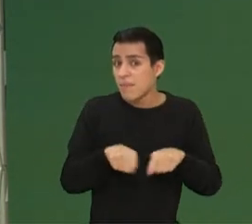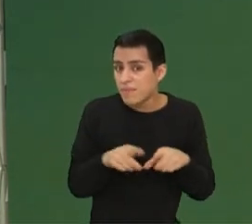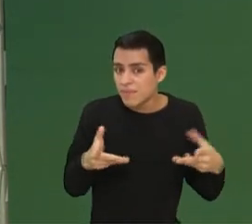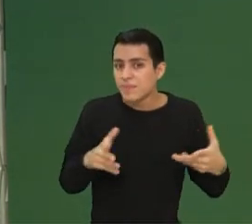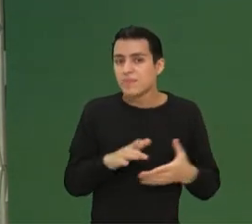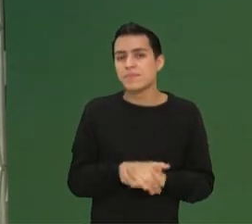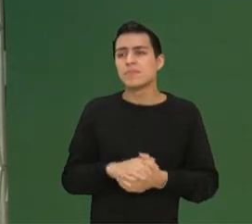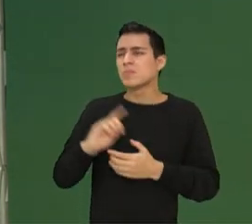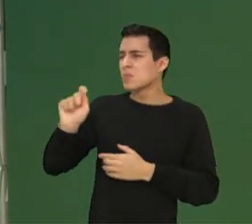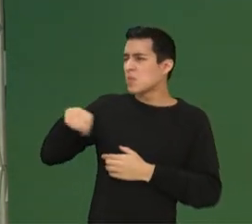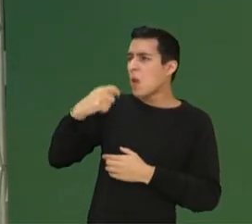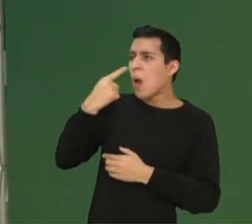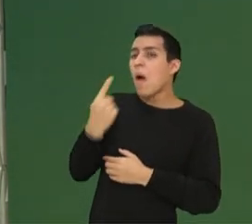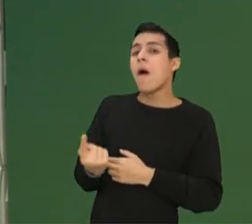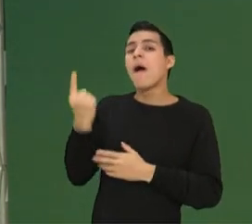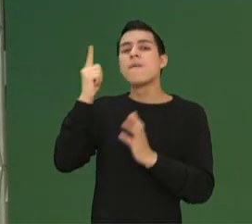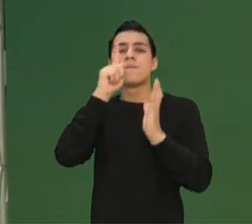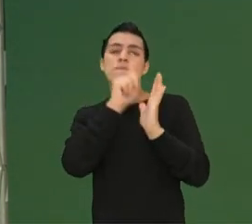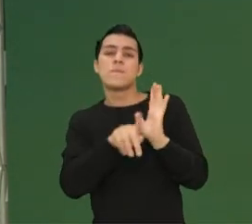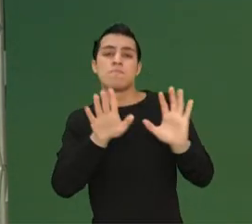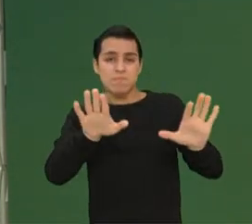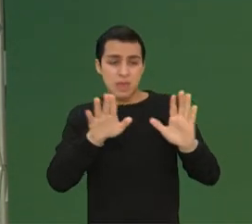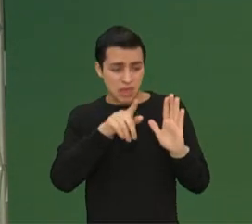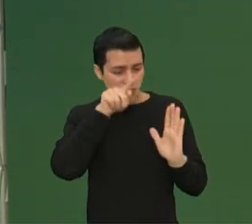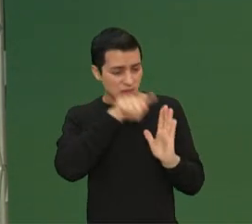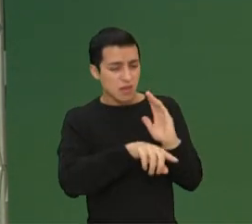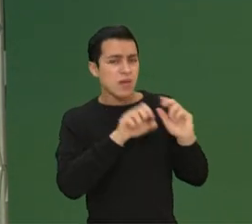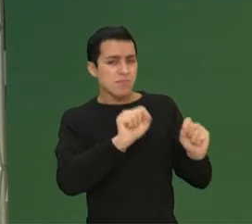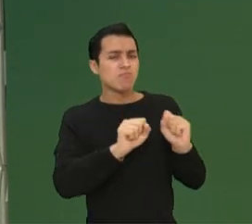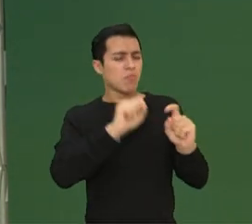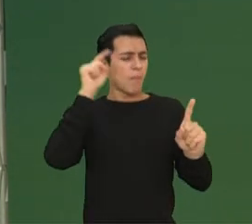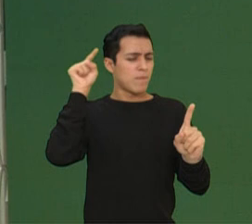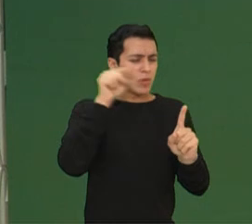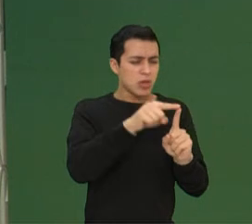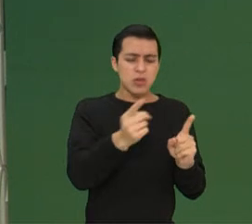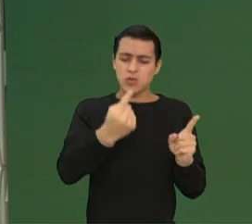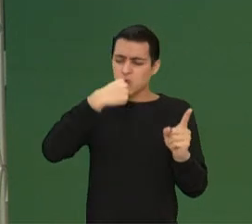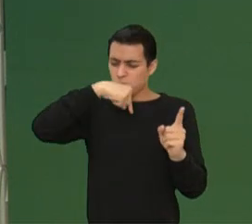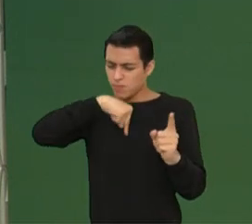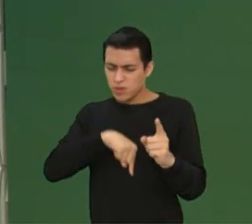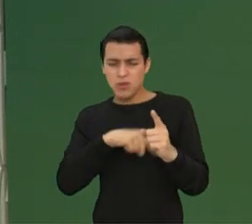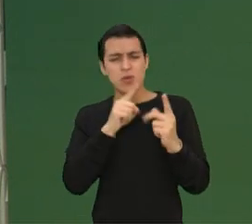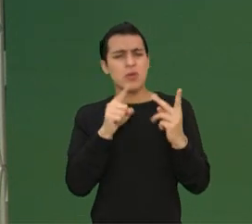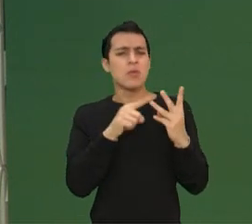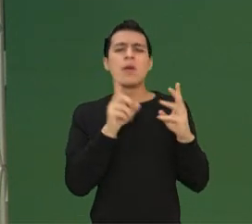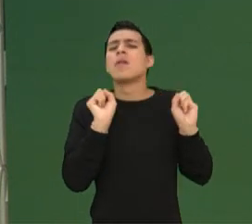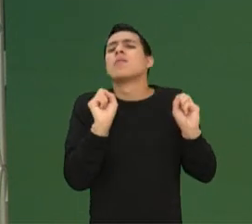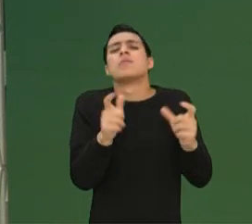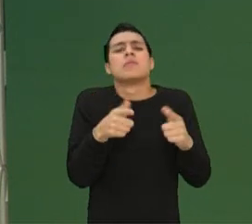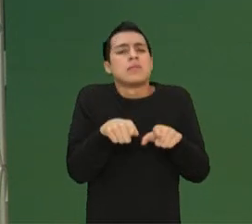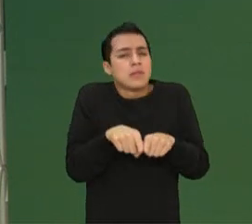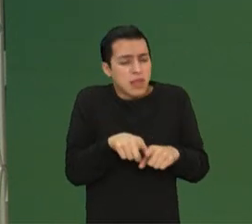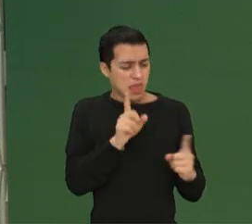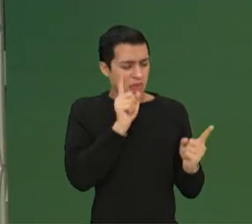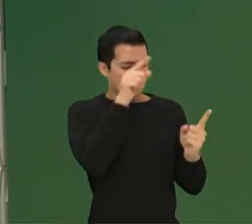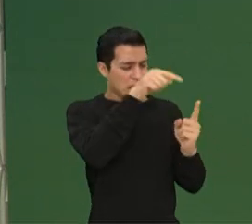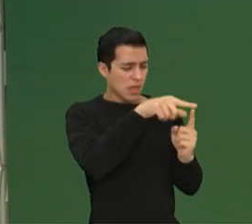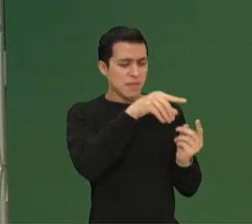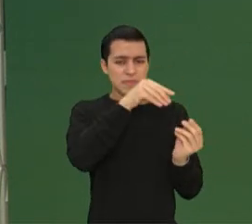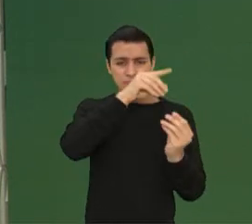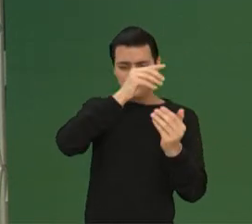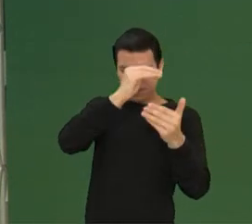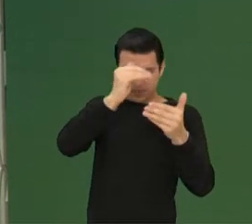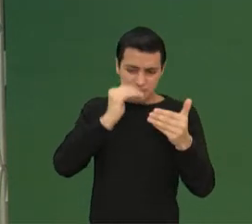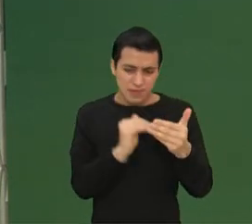Ainda falando sobre as perguntas. As perguntas podem ser objetivas, subjetivas. Posso fazer uma objetiva e,